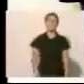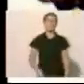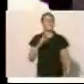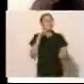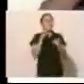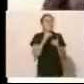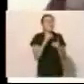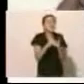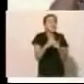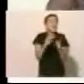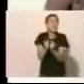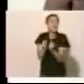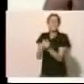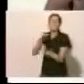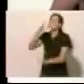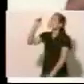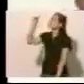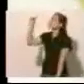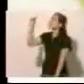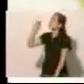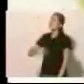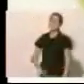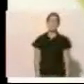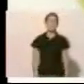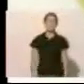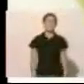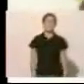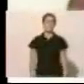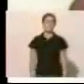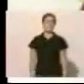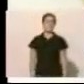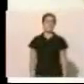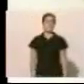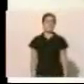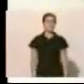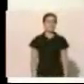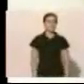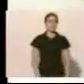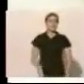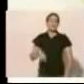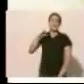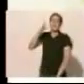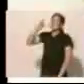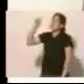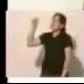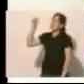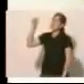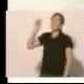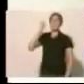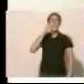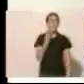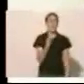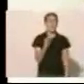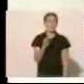Nós vamos nos reconhecer no céu, hein? Isso é certeza da nossa fé. A gente vai se reconhecer no céu.